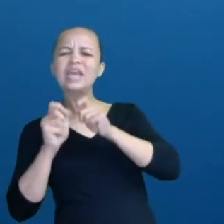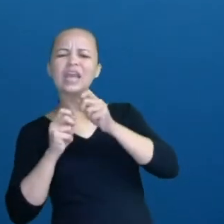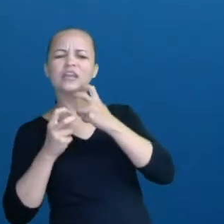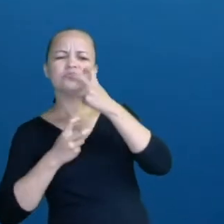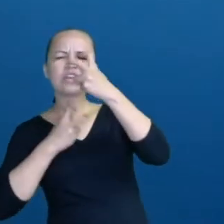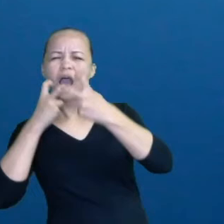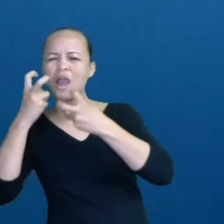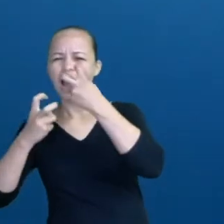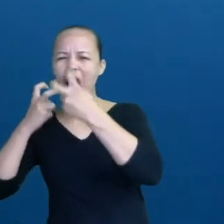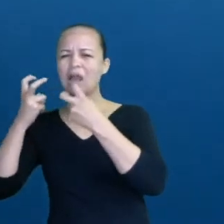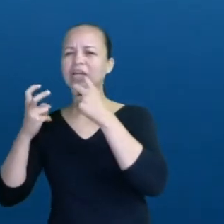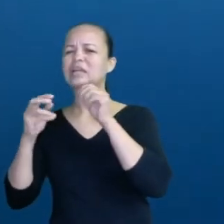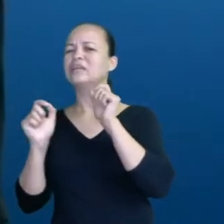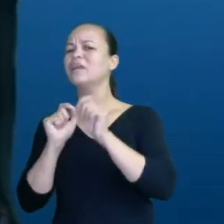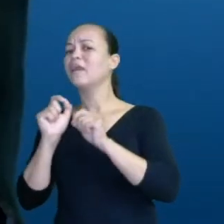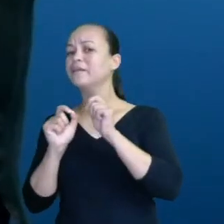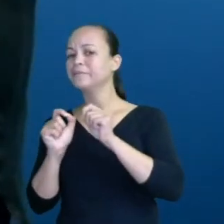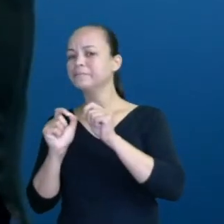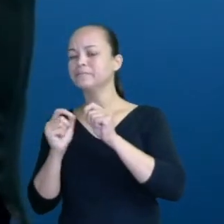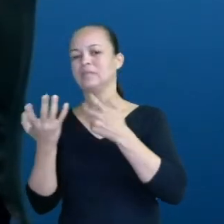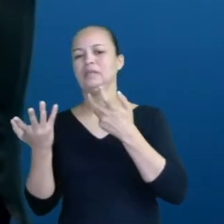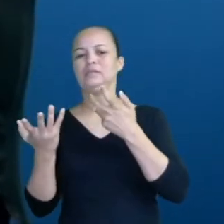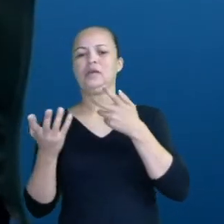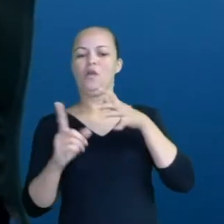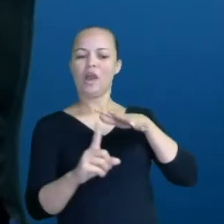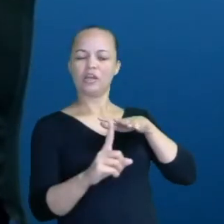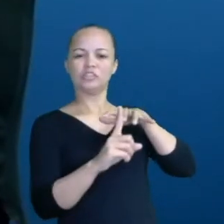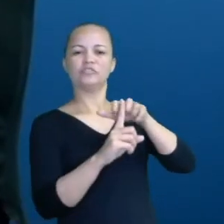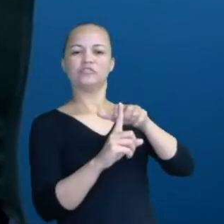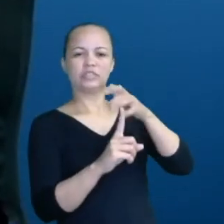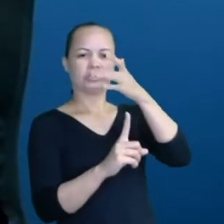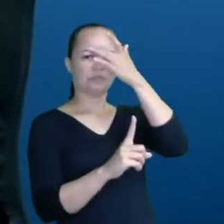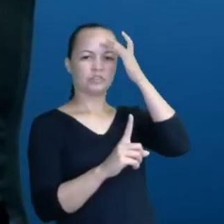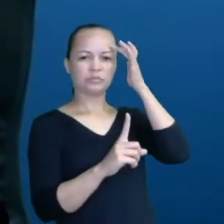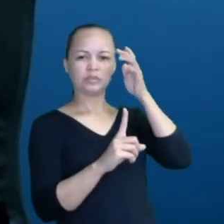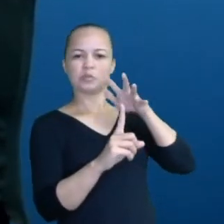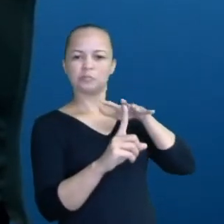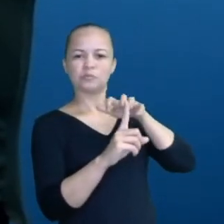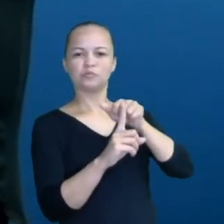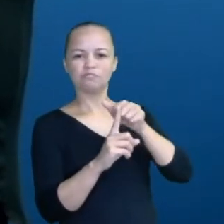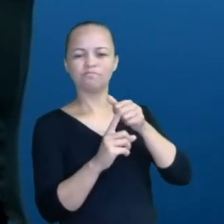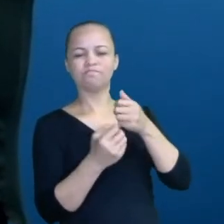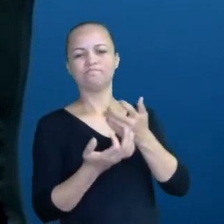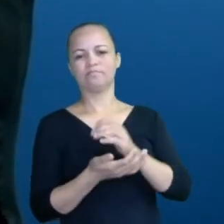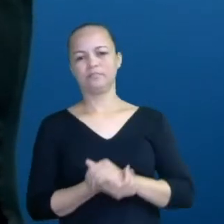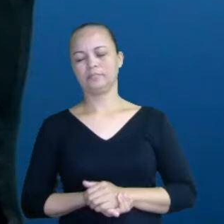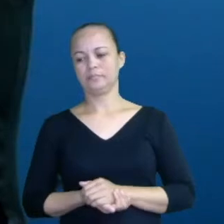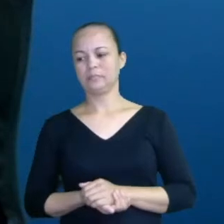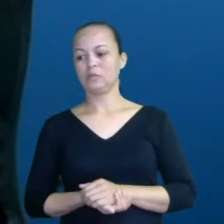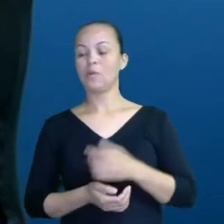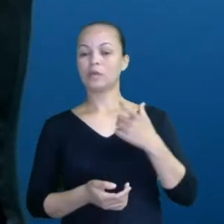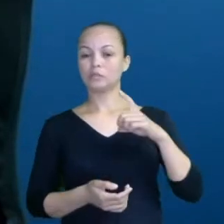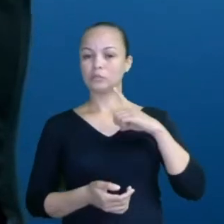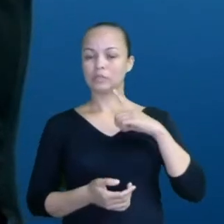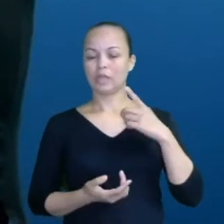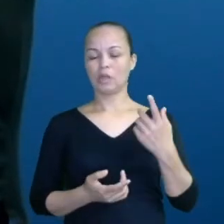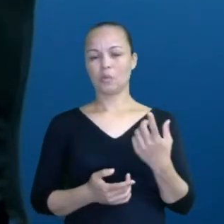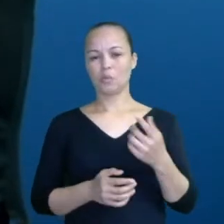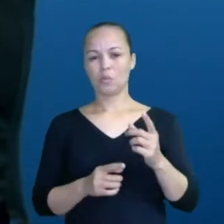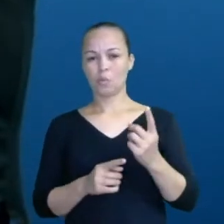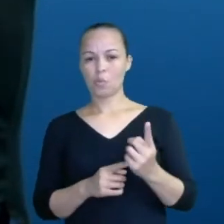Percebam que é apenas um único núcleo. Então, quando o sujeito ele tem apenas um único núcleo, nós chamamos